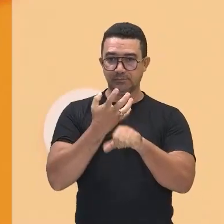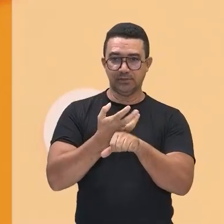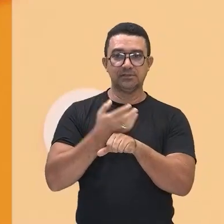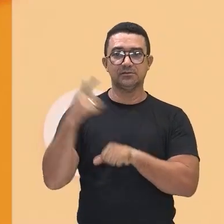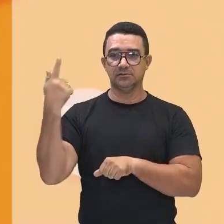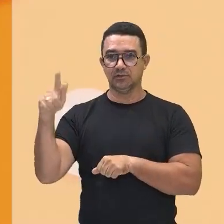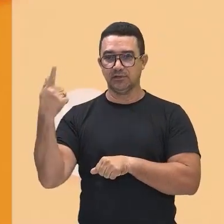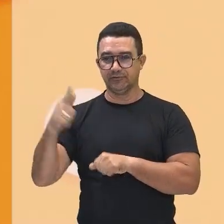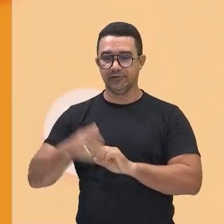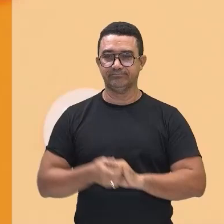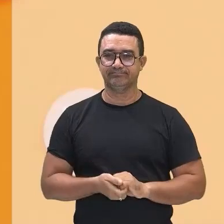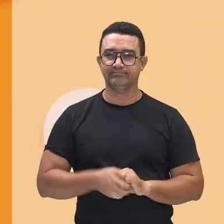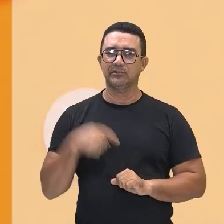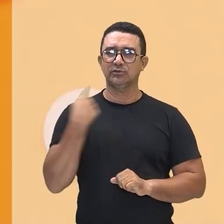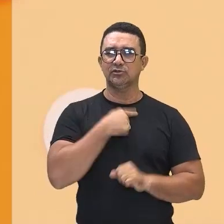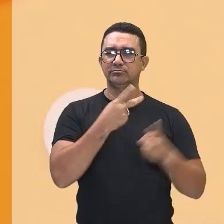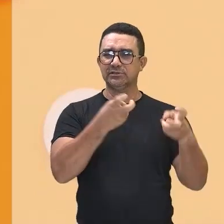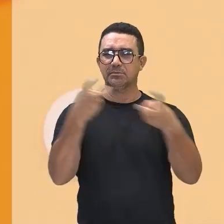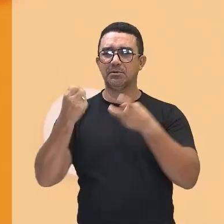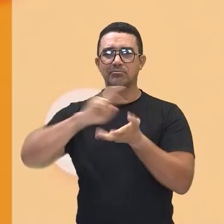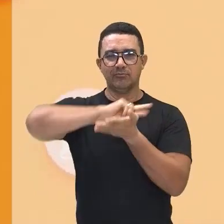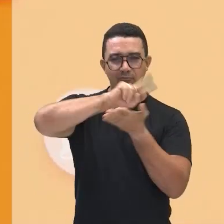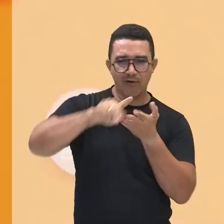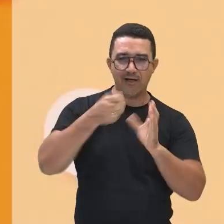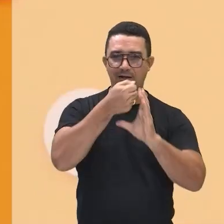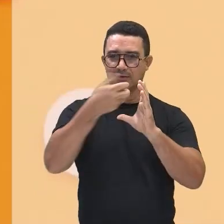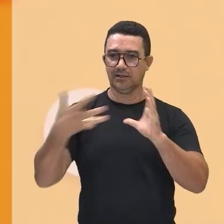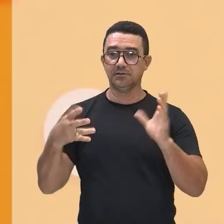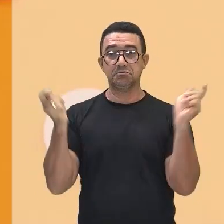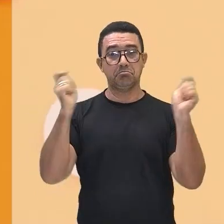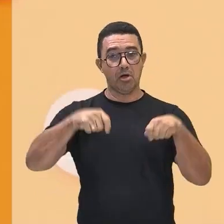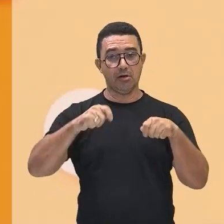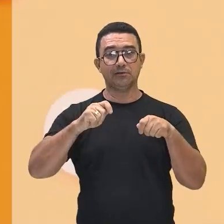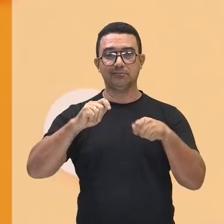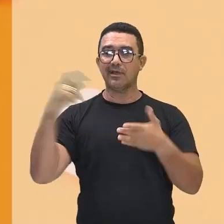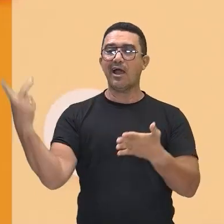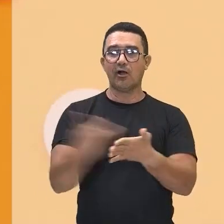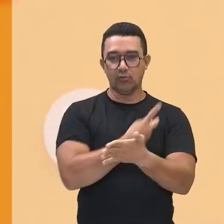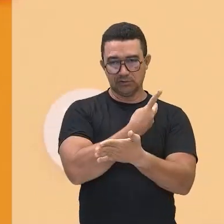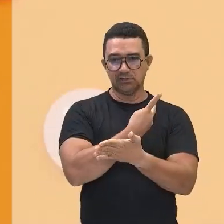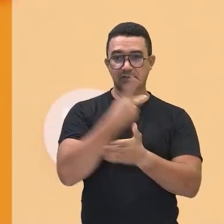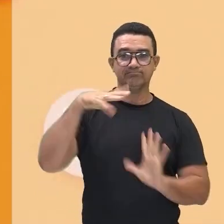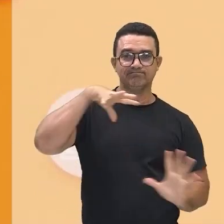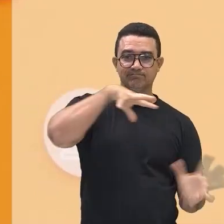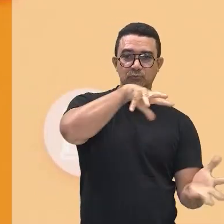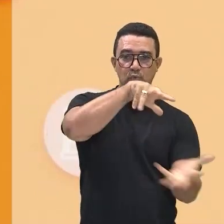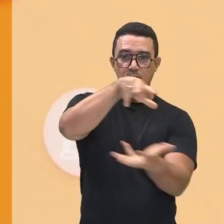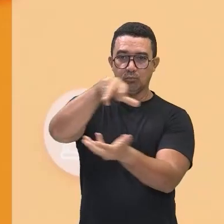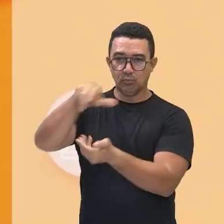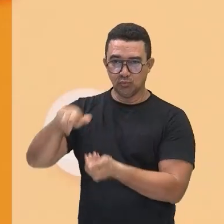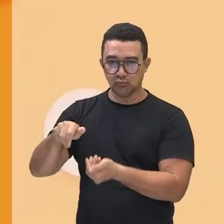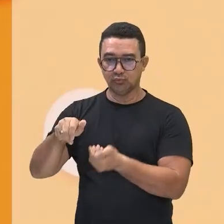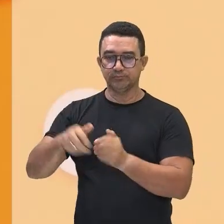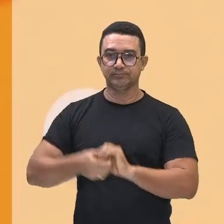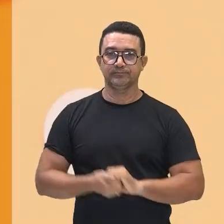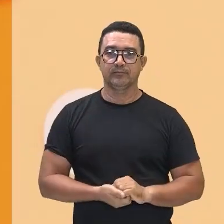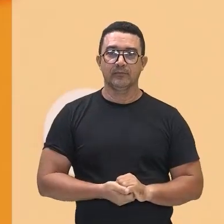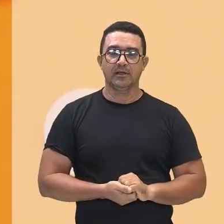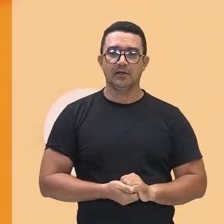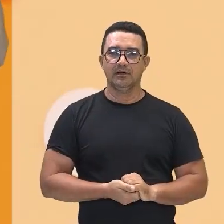Onde a gente observa aí várias características que podem ocorrer ao redor do mundo, pegando tanto a parte